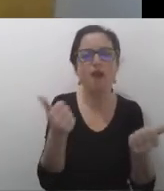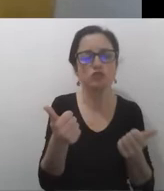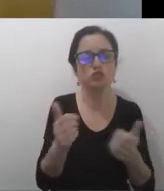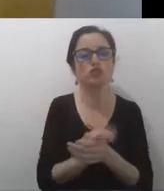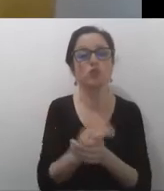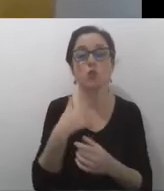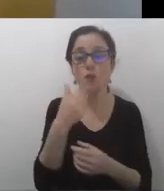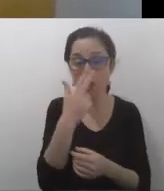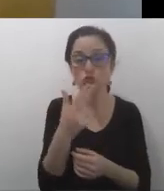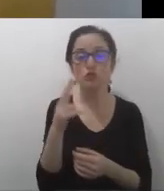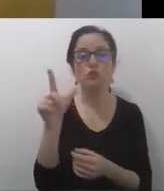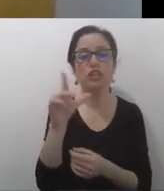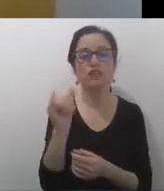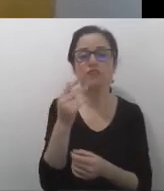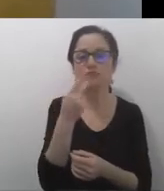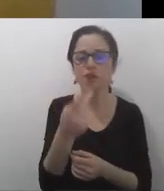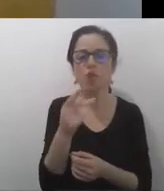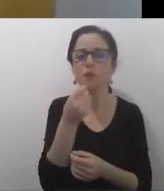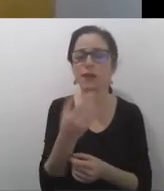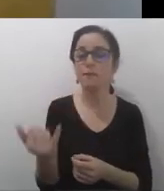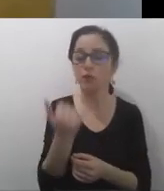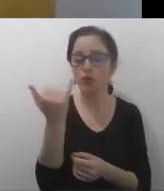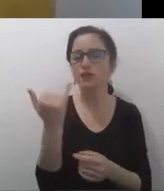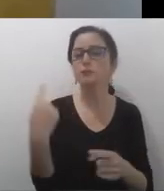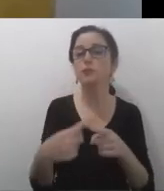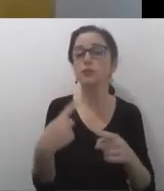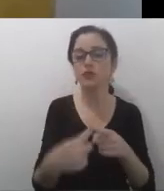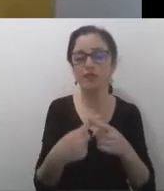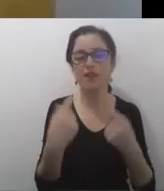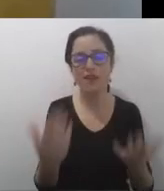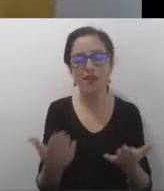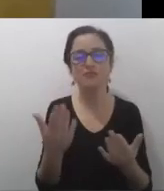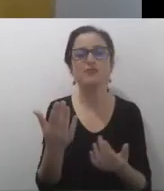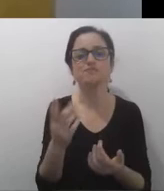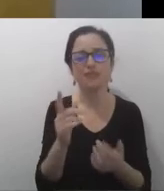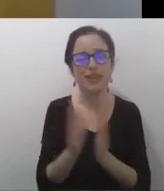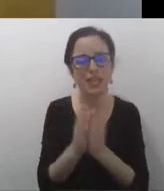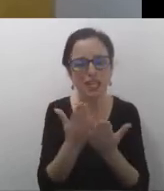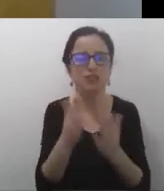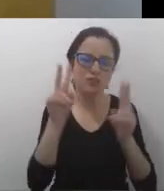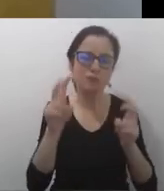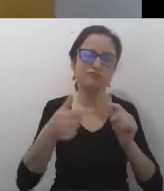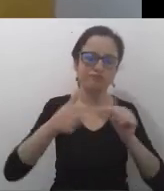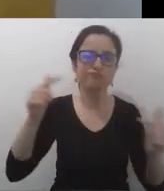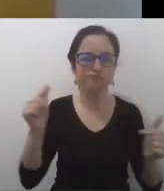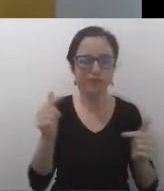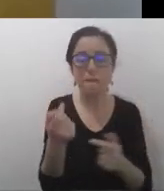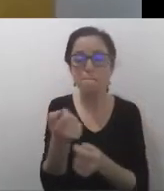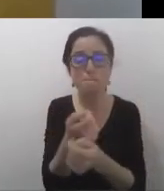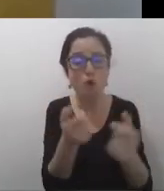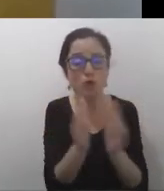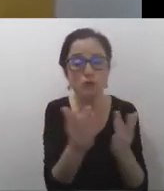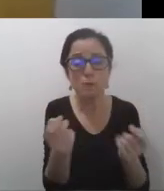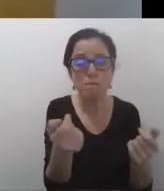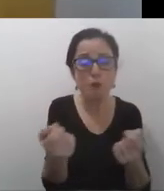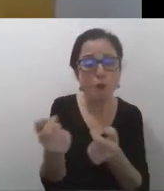tendo. Eu acho que isso que a Lívia falou é bem importante, porque a gente tem livros sobre concretismo, muito